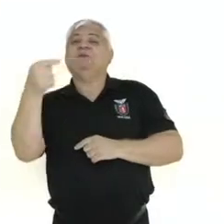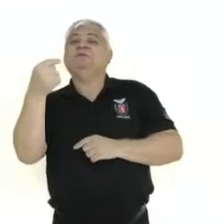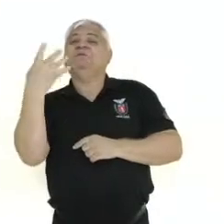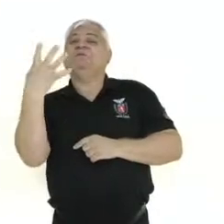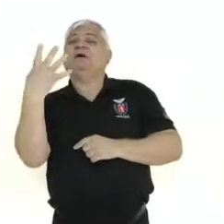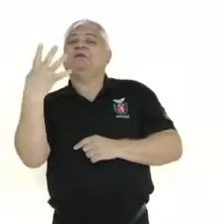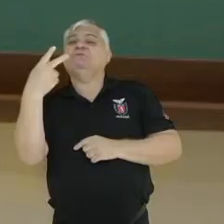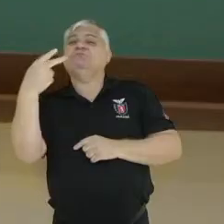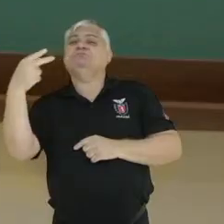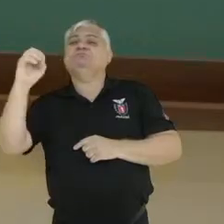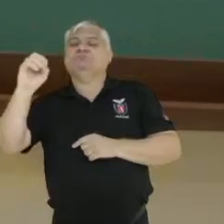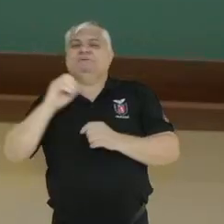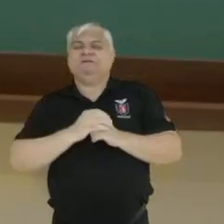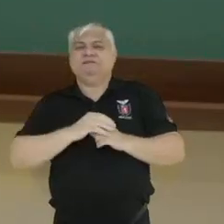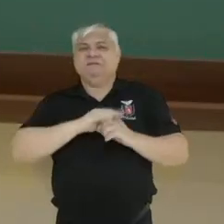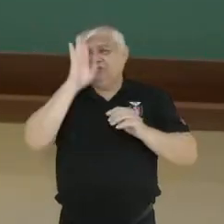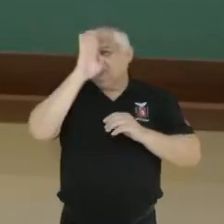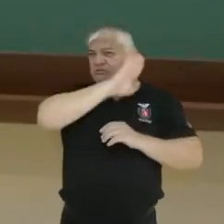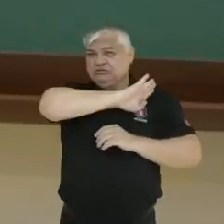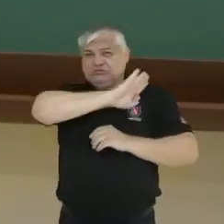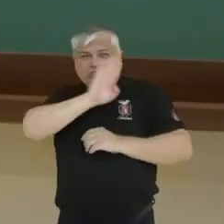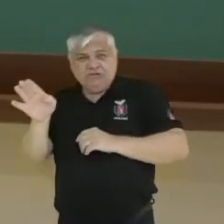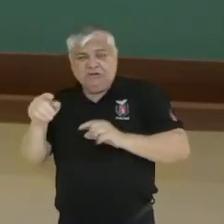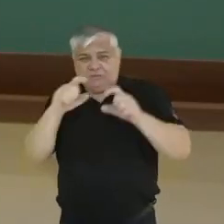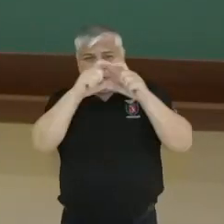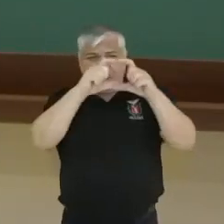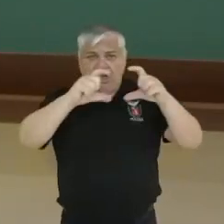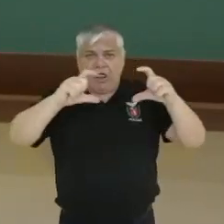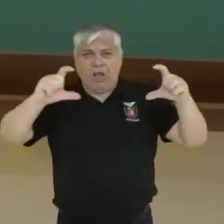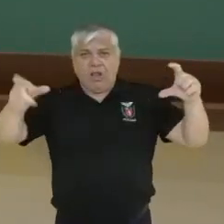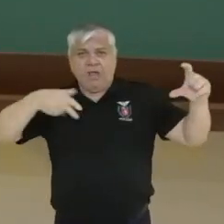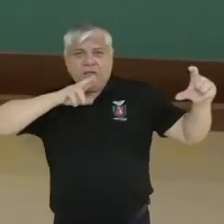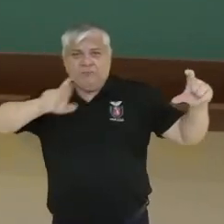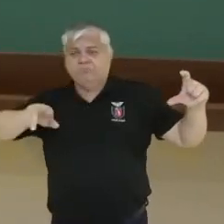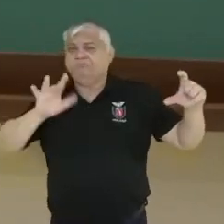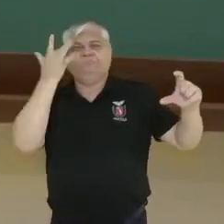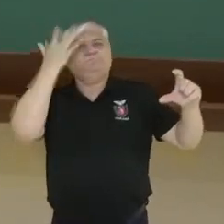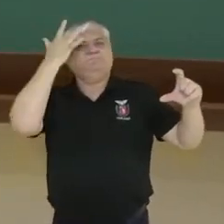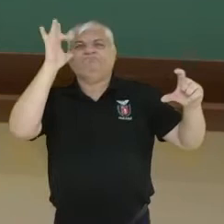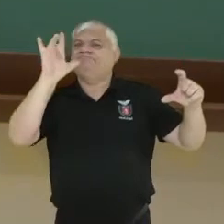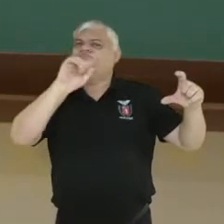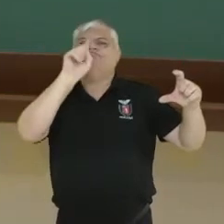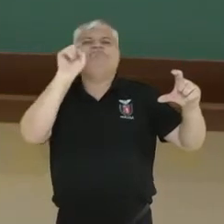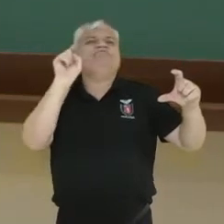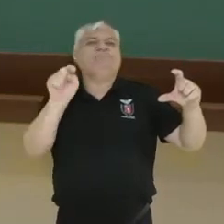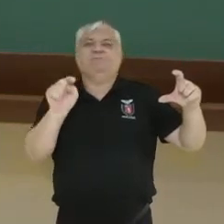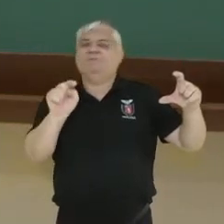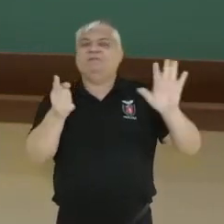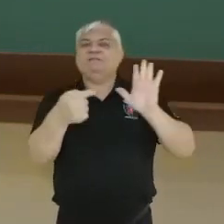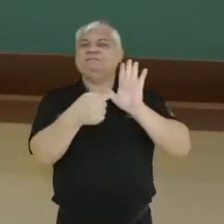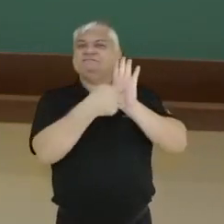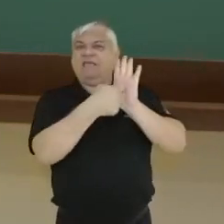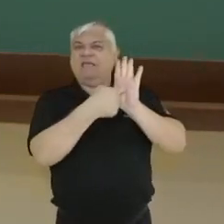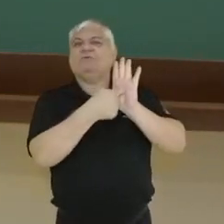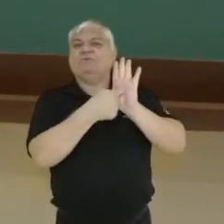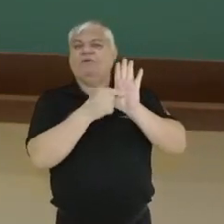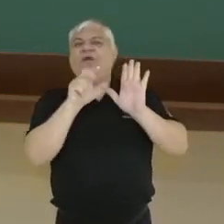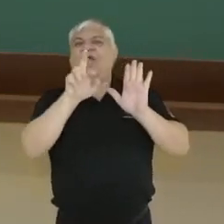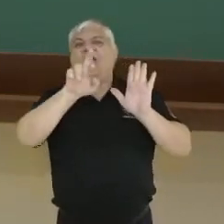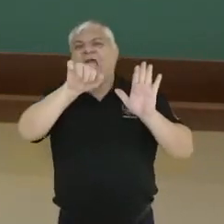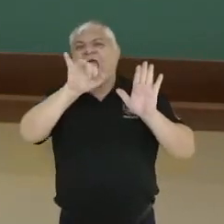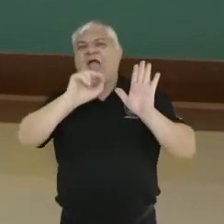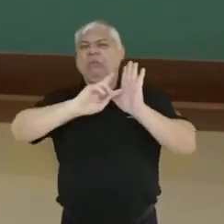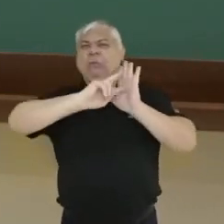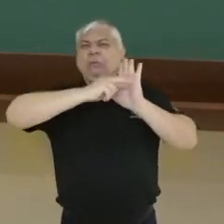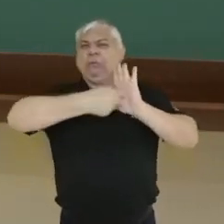não dá para a gente obter qual é o valor do centro e também do nosso raio. Então, como é que a gente vai